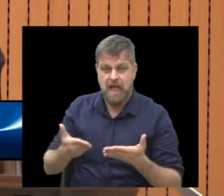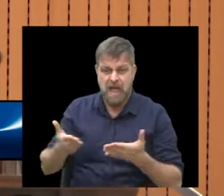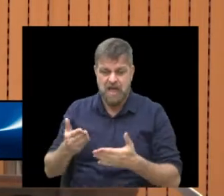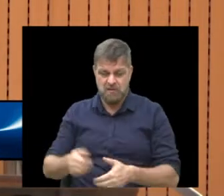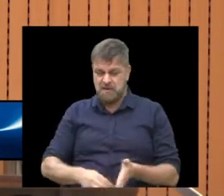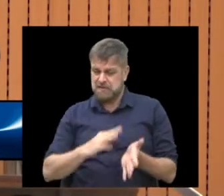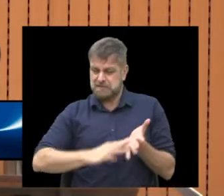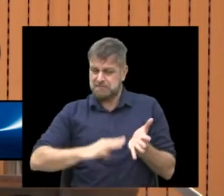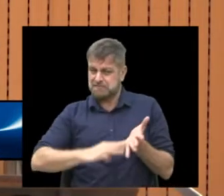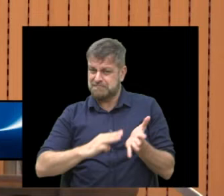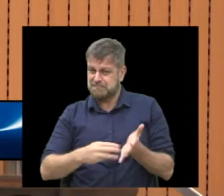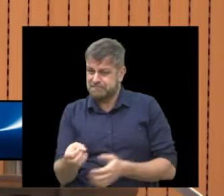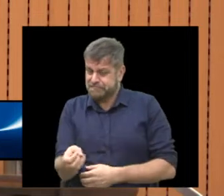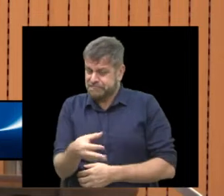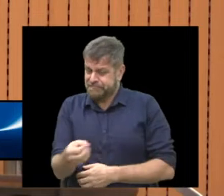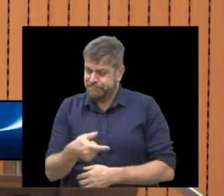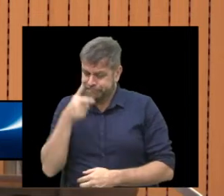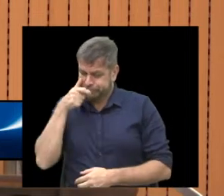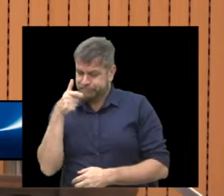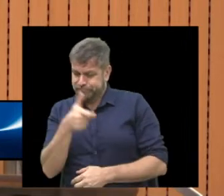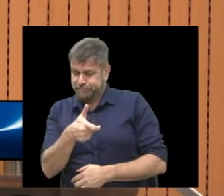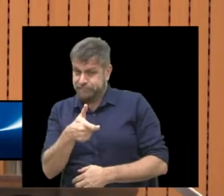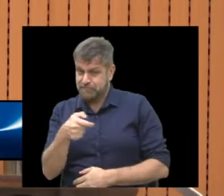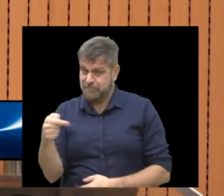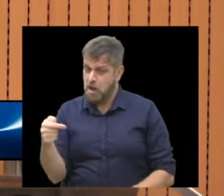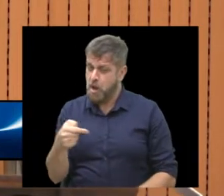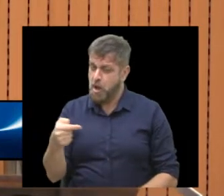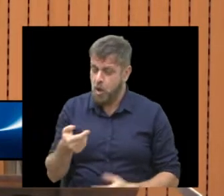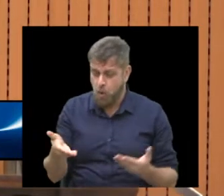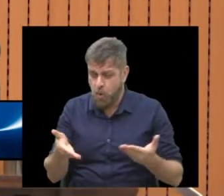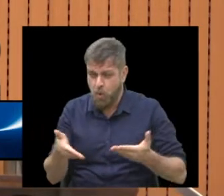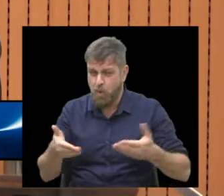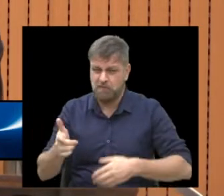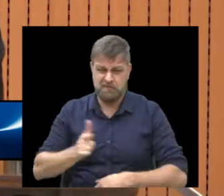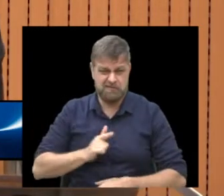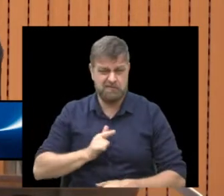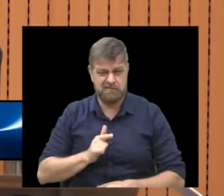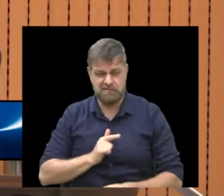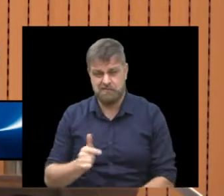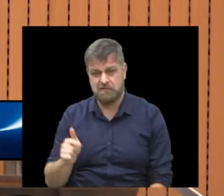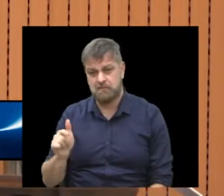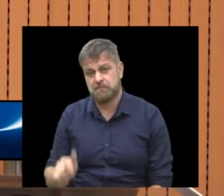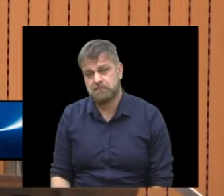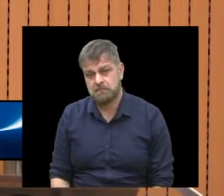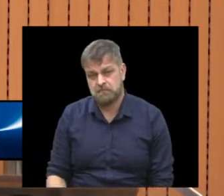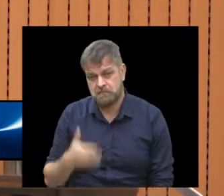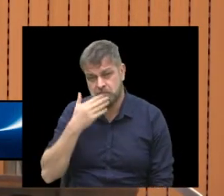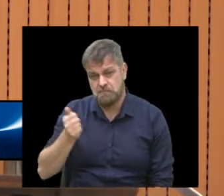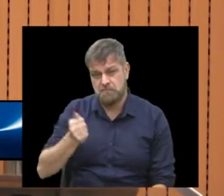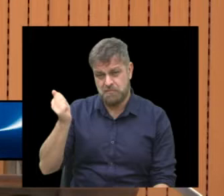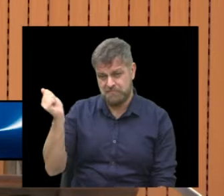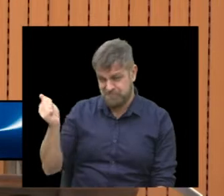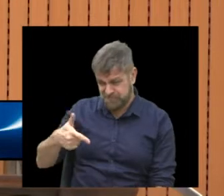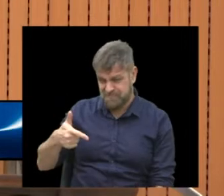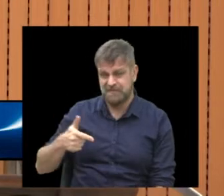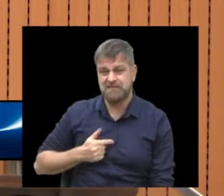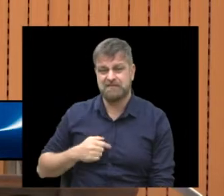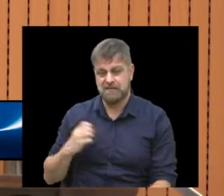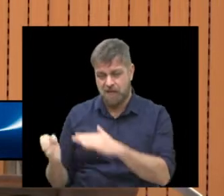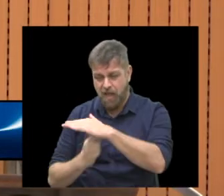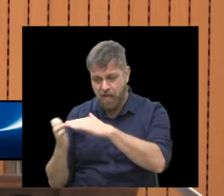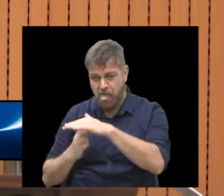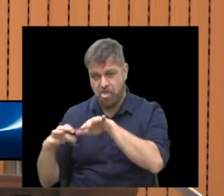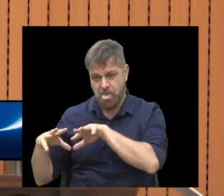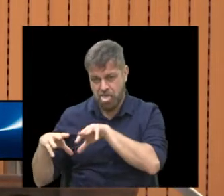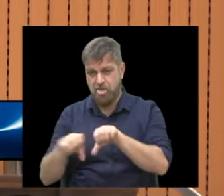sendo implementada ali no Hospital Ouro Verde hoje, ela, embora seja evidentemente melhor do que o escárnio, a